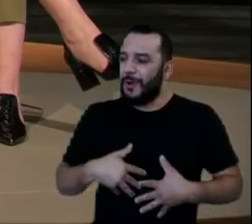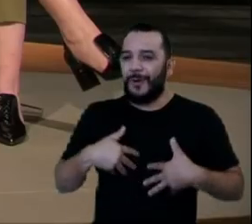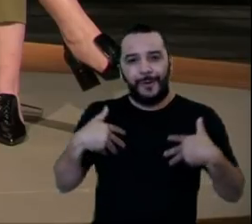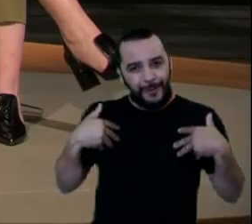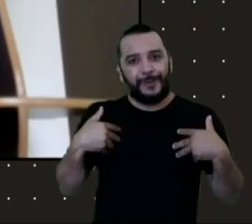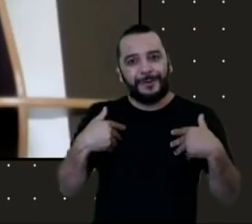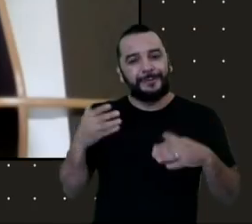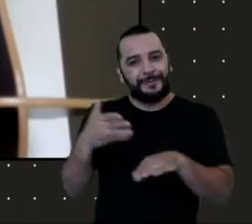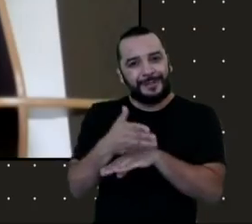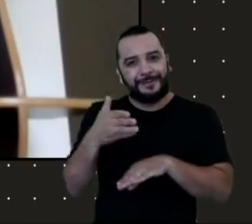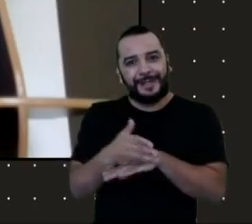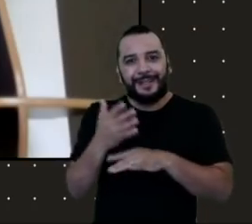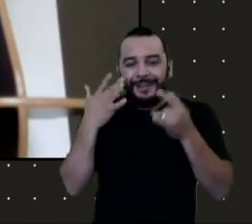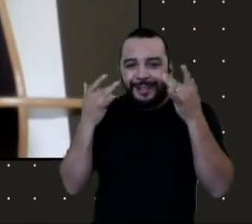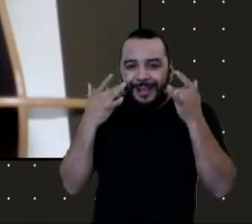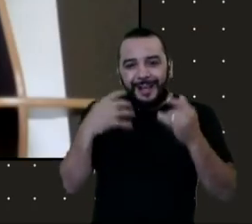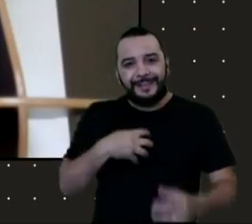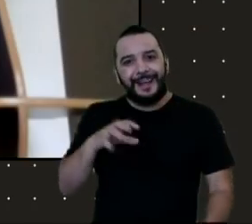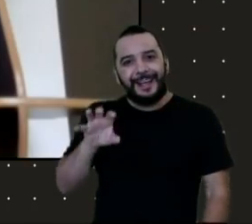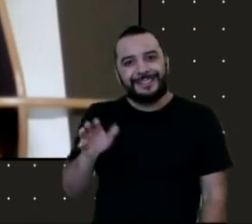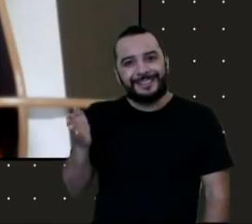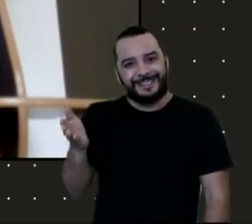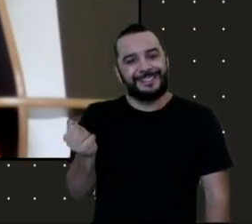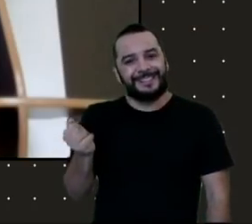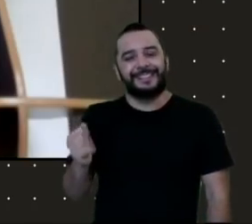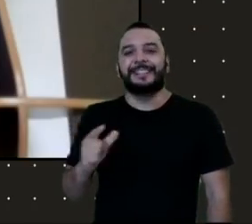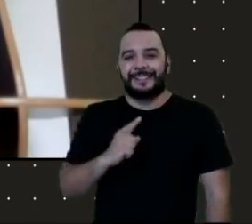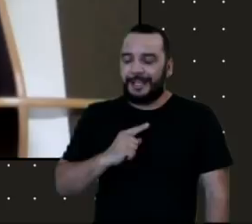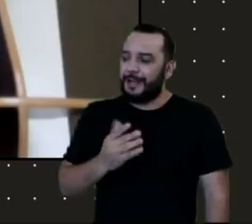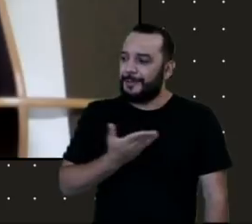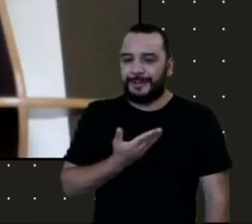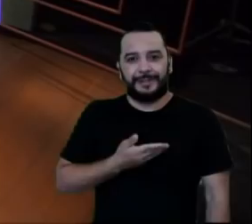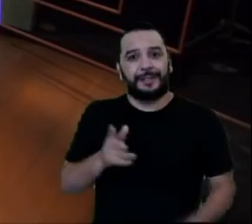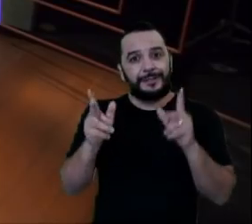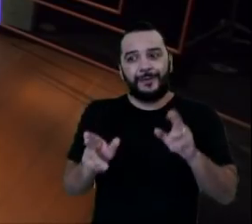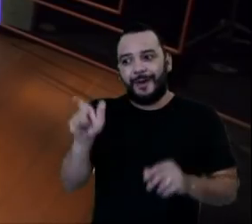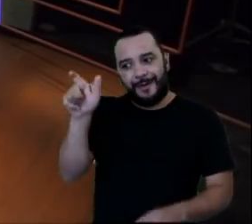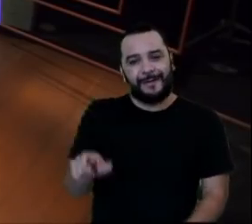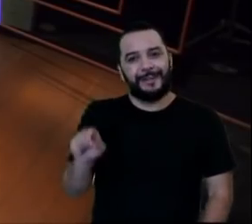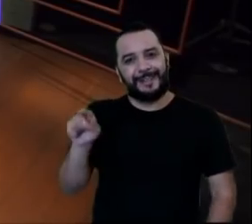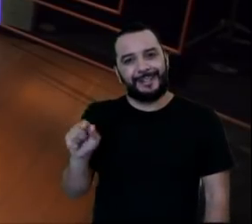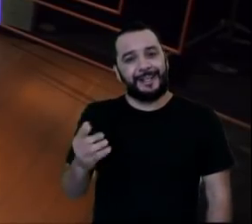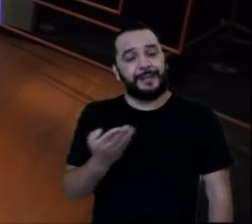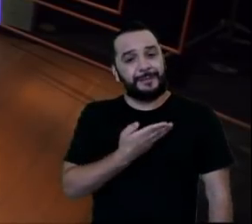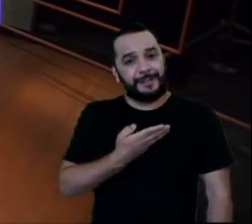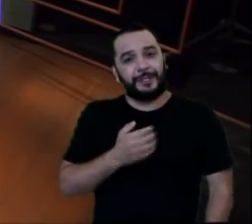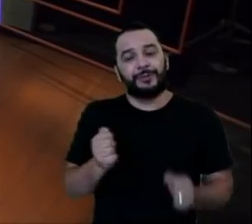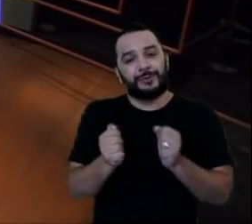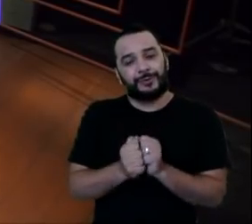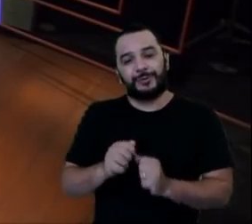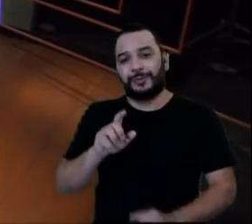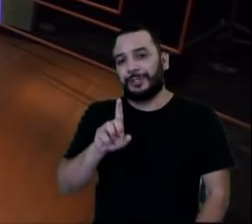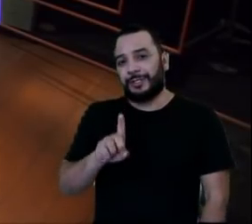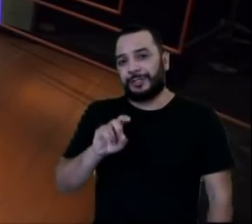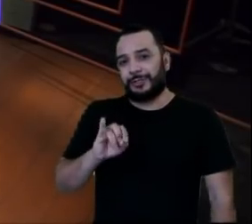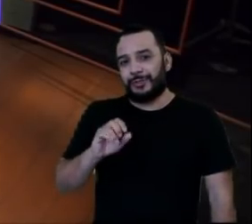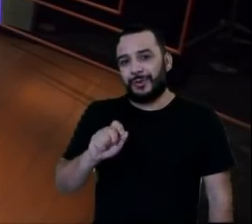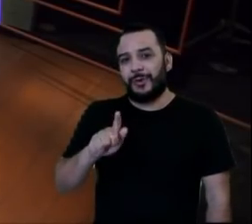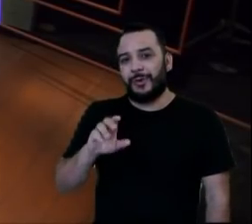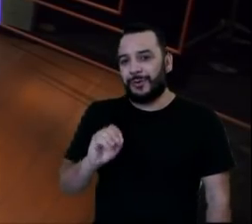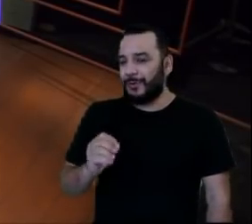sempre. E ficamos amigos para sempre graças a essa experiência que vivenciamos juntos. E é muito bom você poder fazer